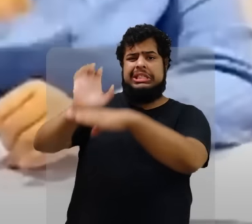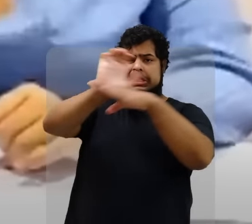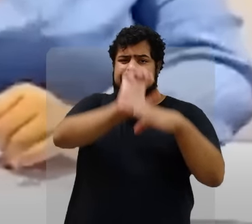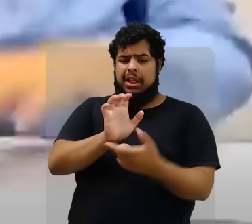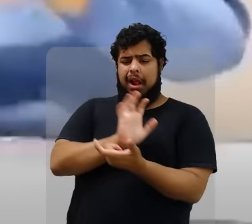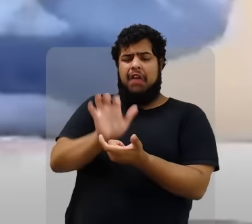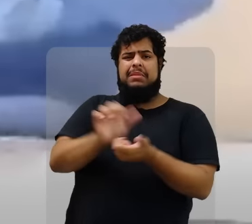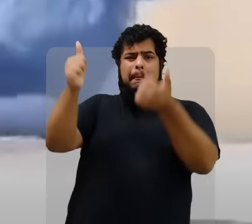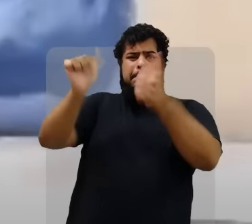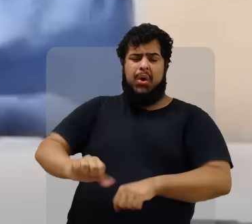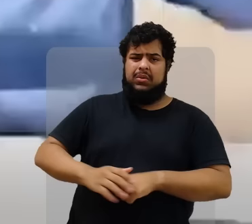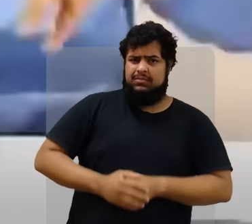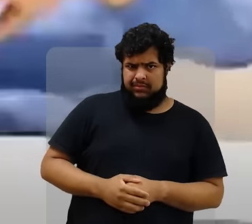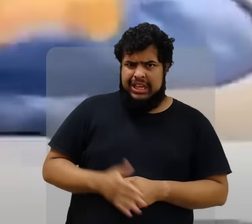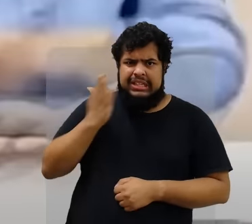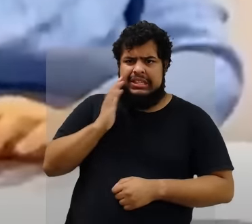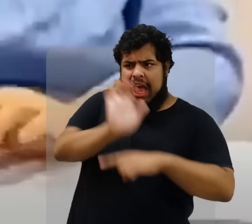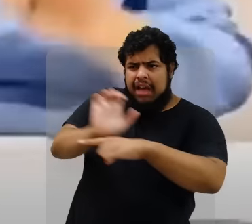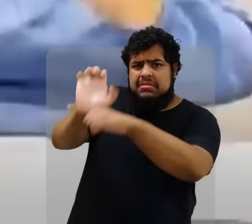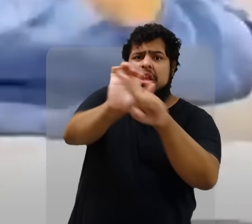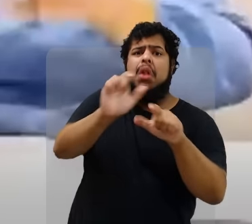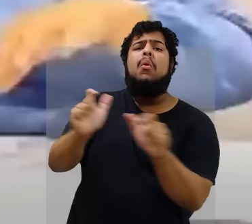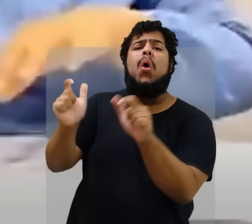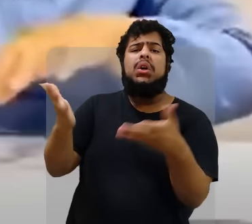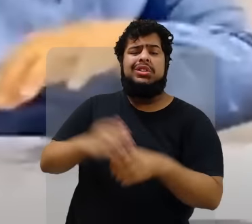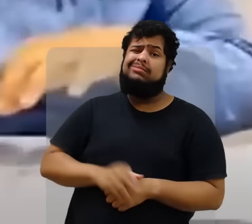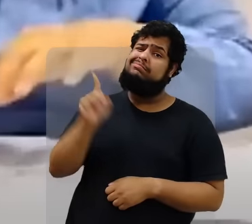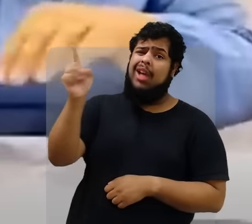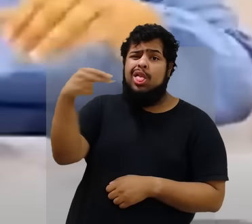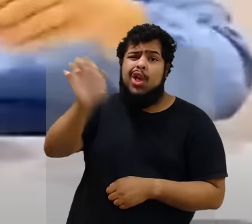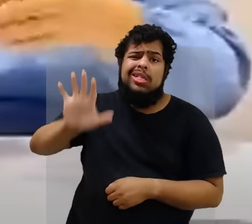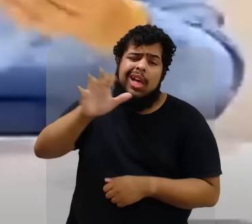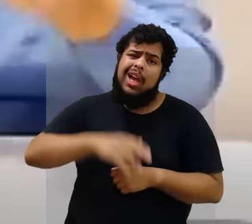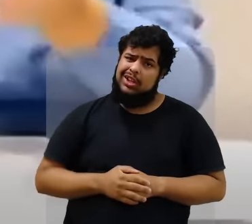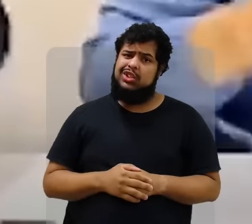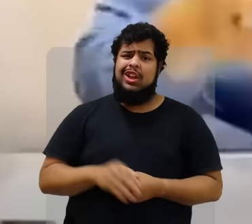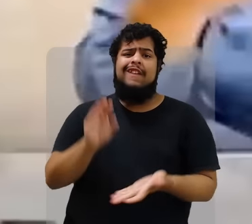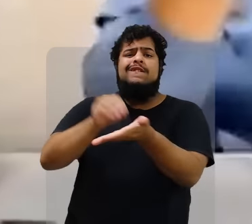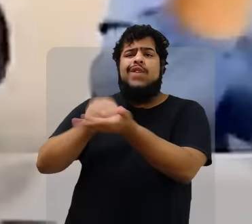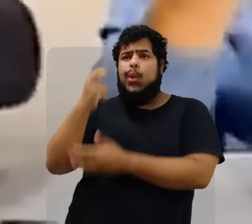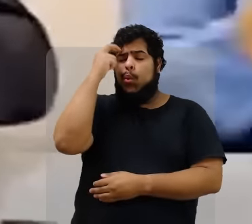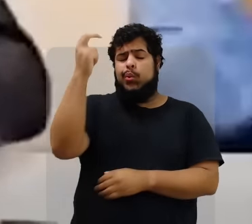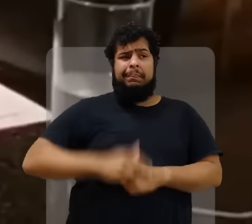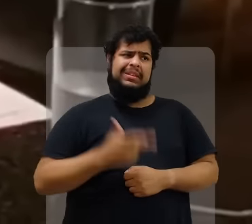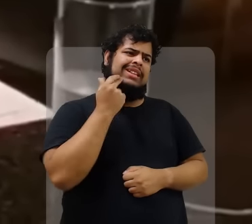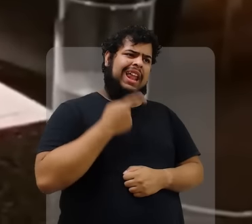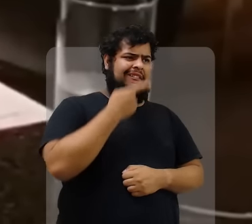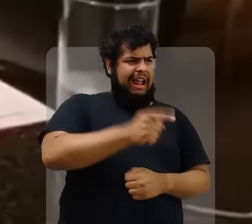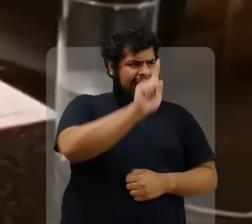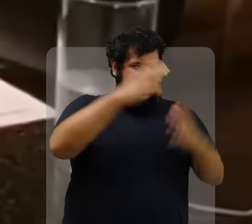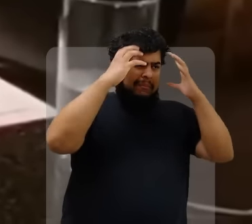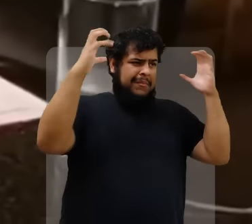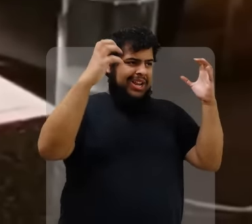10 estados com maior taxa de alfabetismo. Você sabe quais são os estados? No Nordeste. A falta de cultura. Se bem que